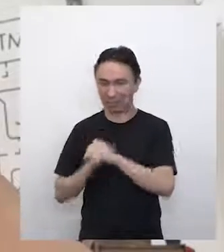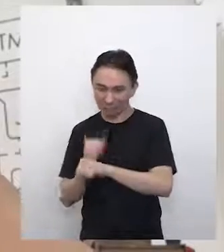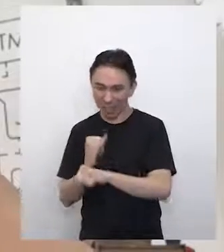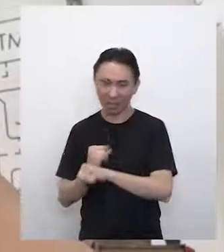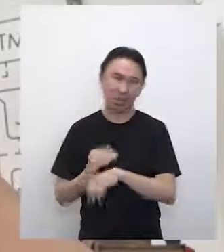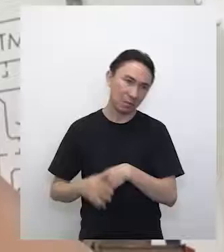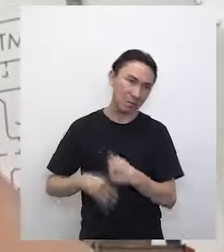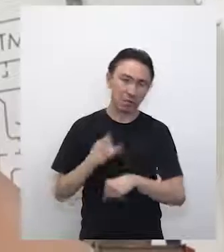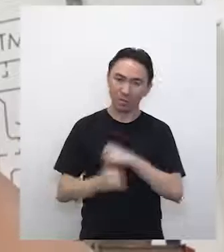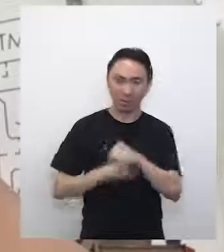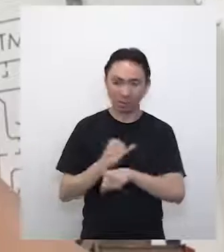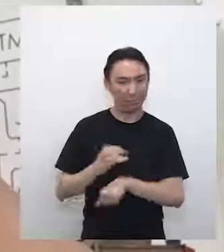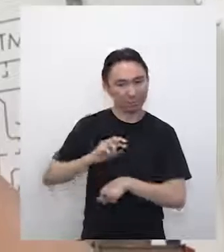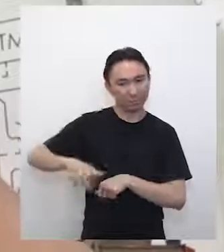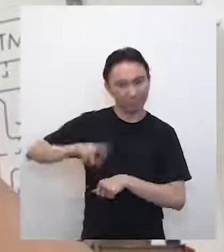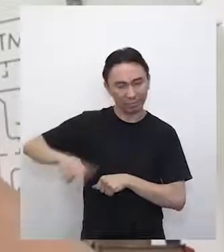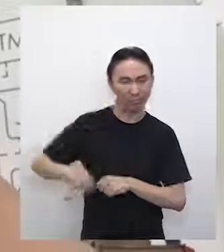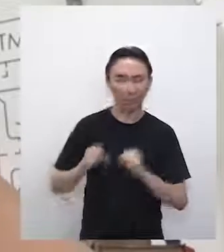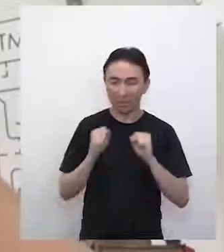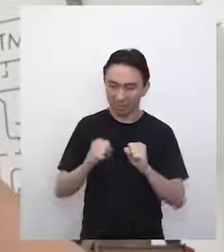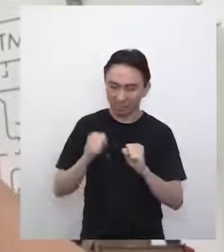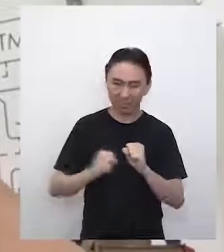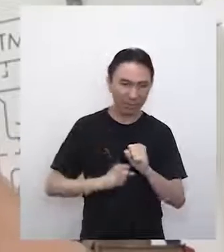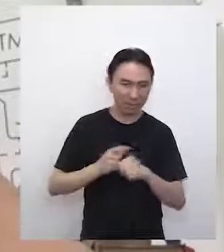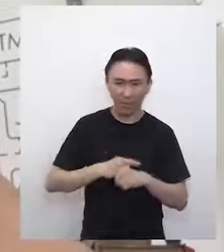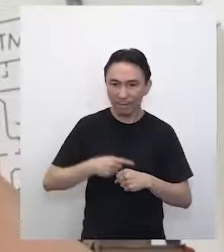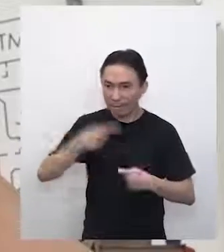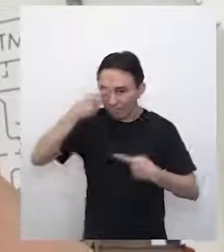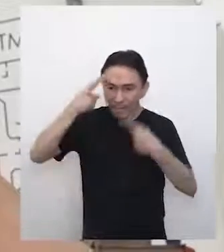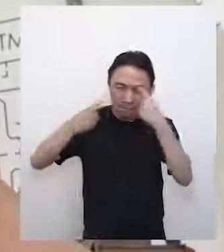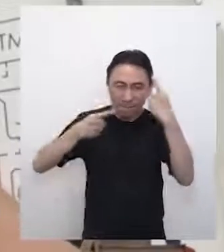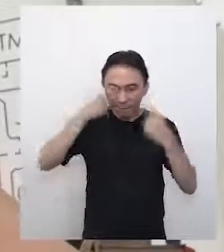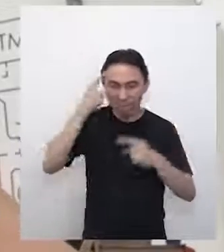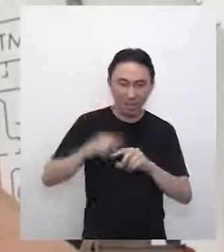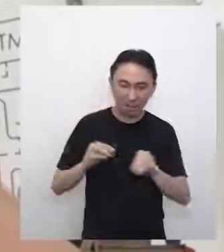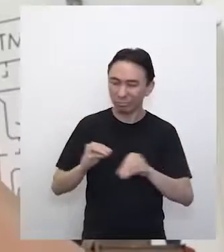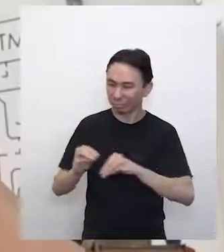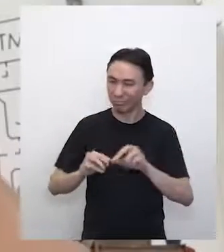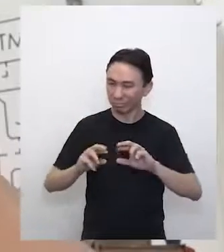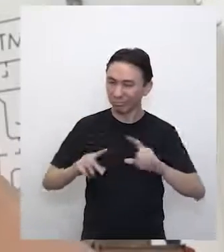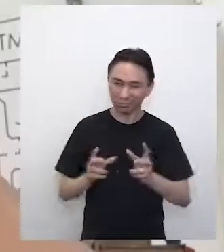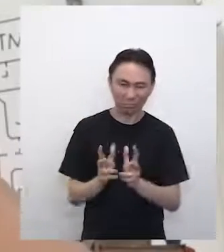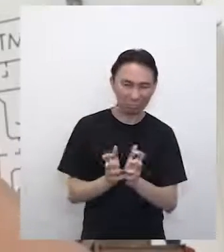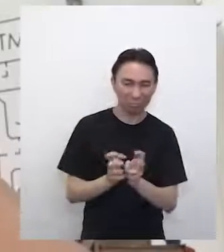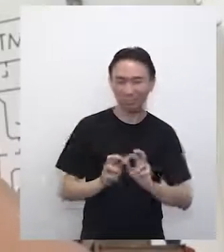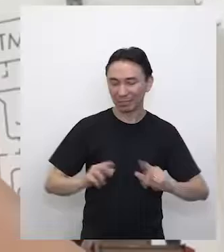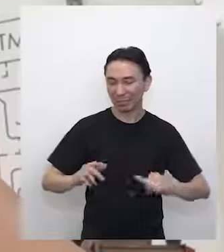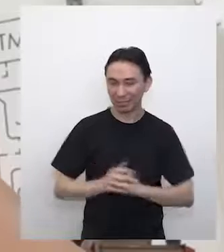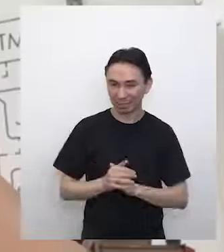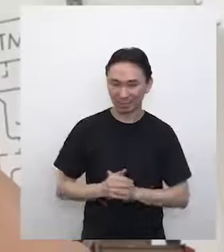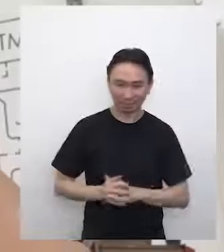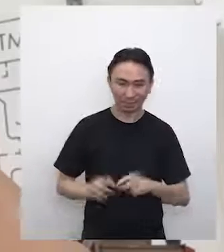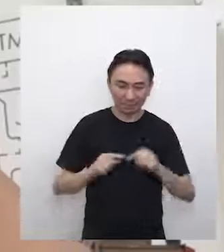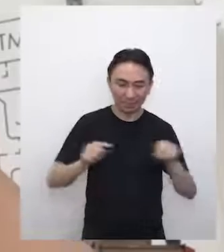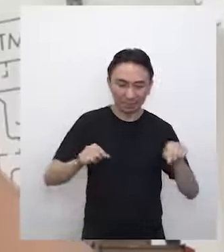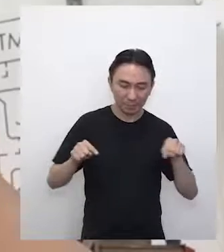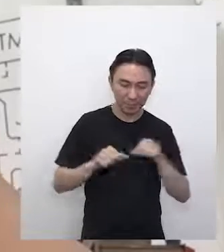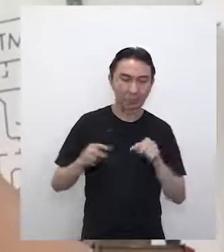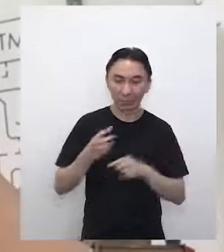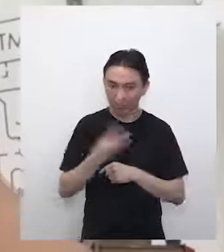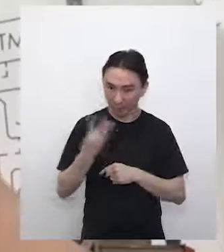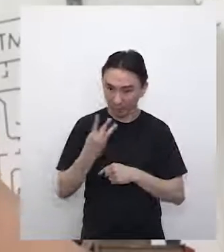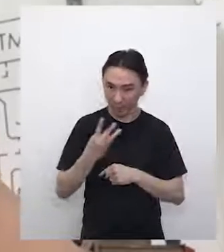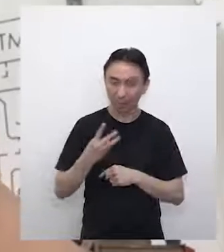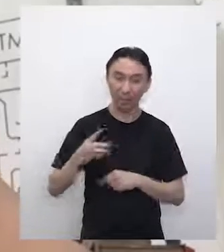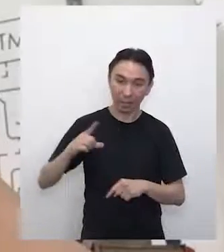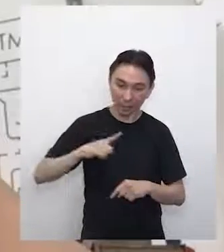games, animações, super interativo, super legal. O espaço 3 é um estúdio, onde é um espaço para a gente fazer